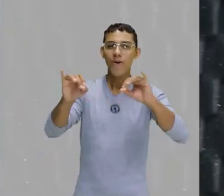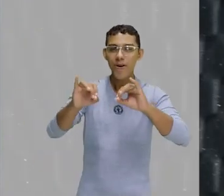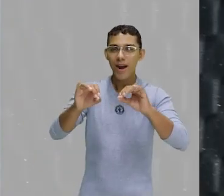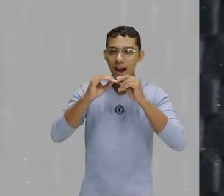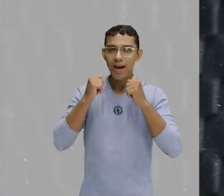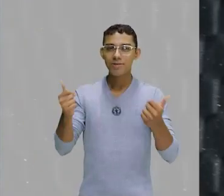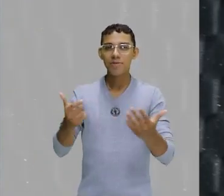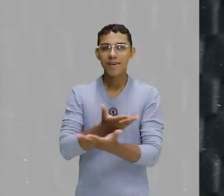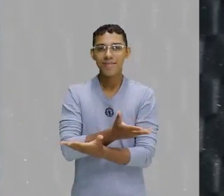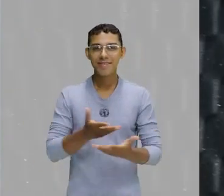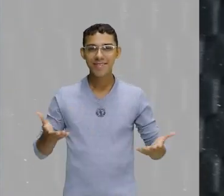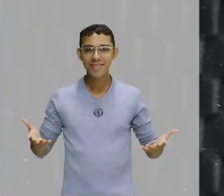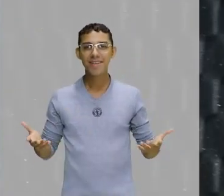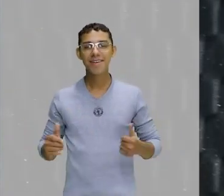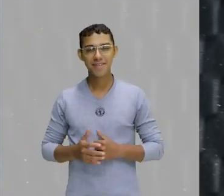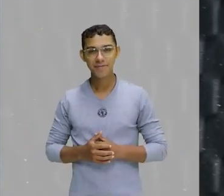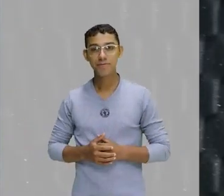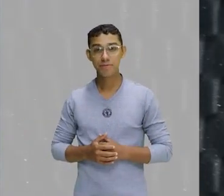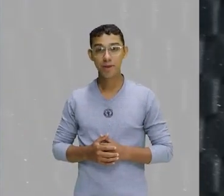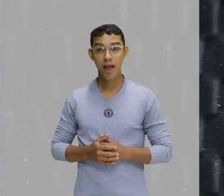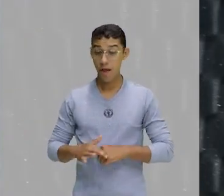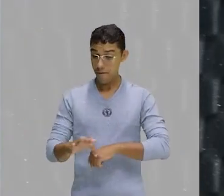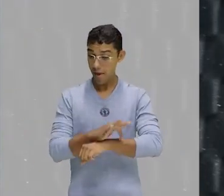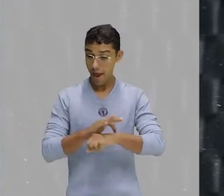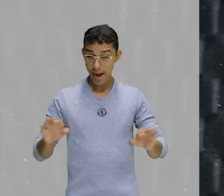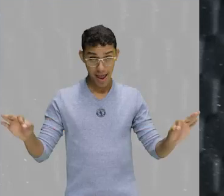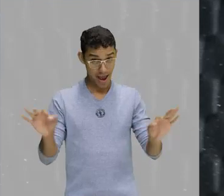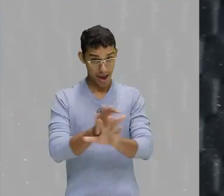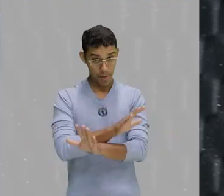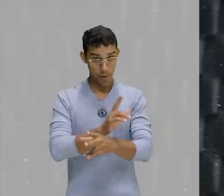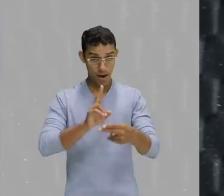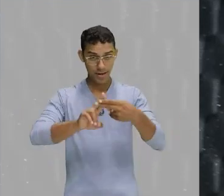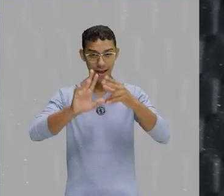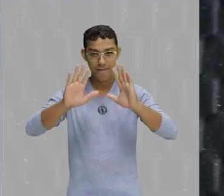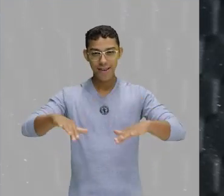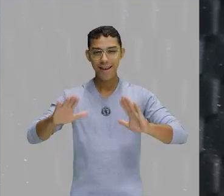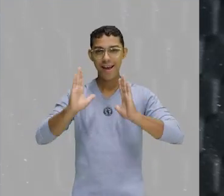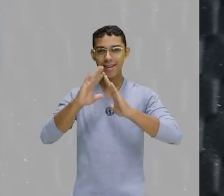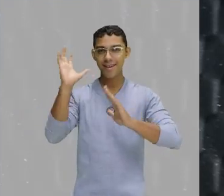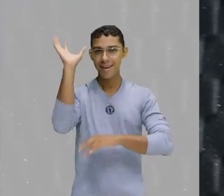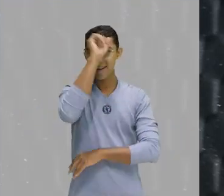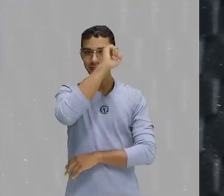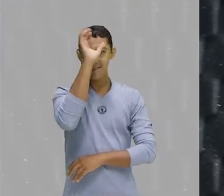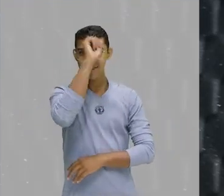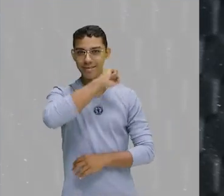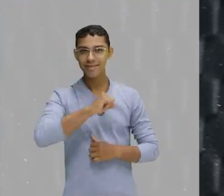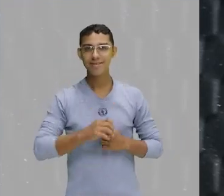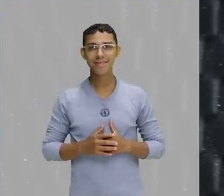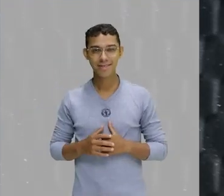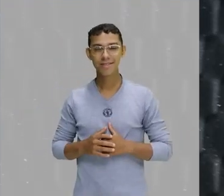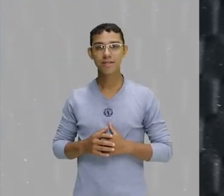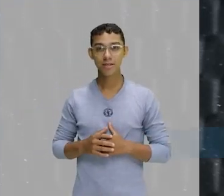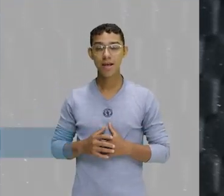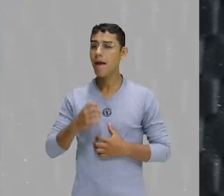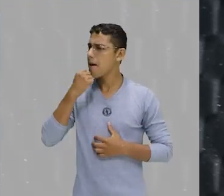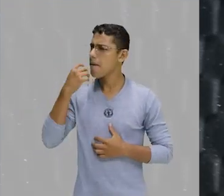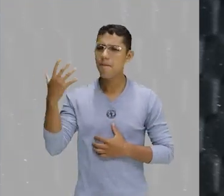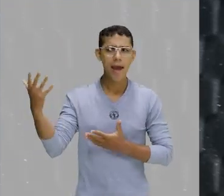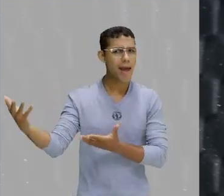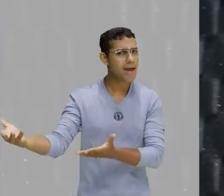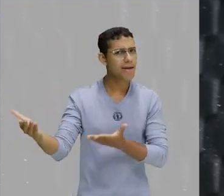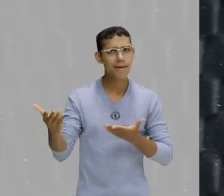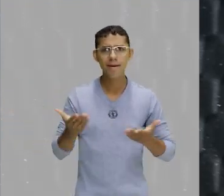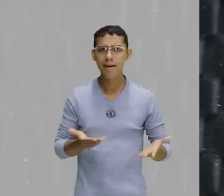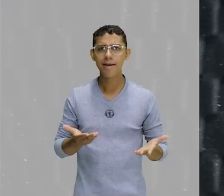aí, galerinha? Tudo bom? Voltando de férias aqui com hashtag Fica em Casa Aprendendo, tá? Então,